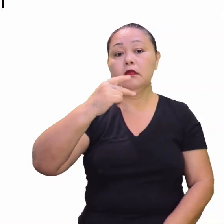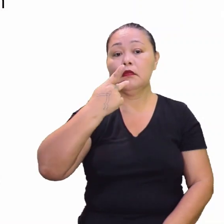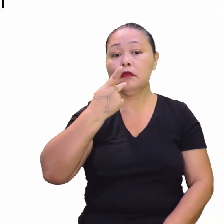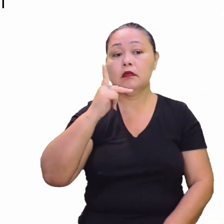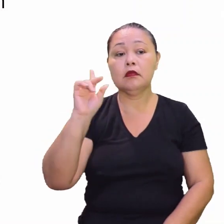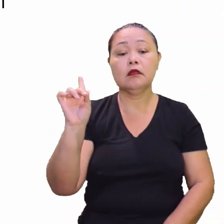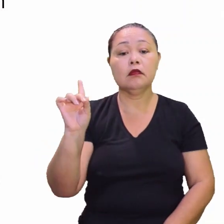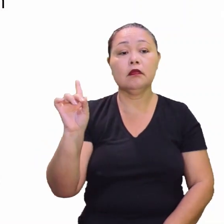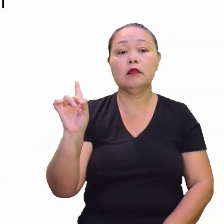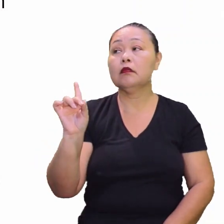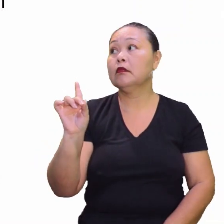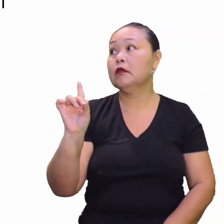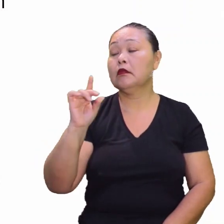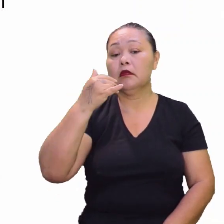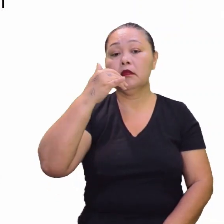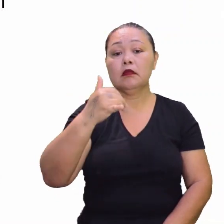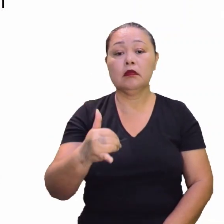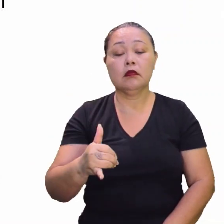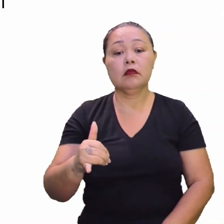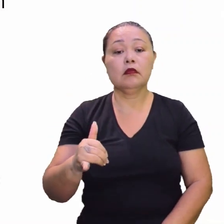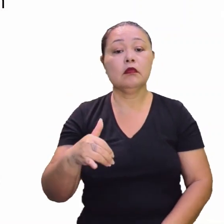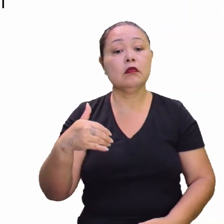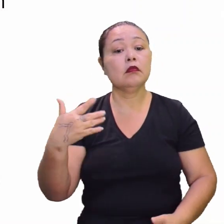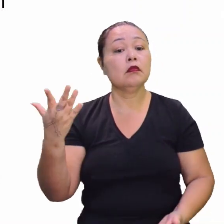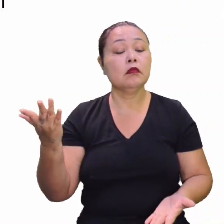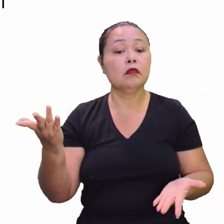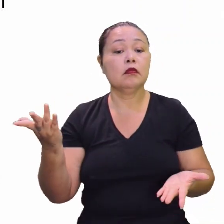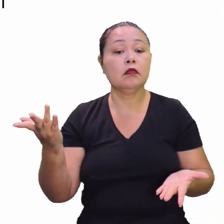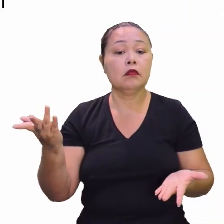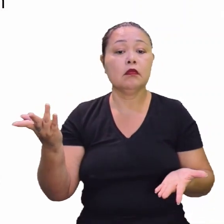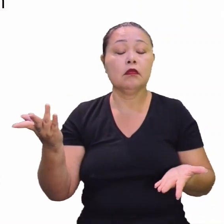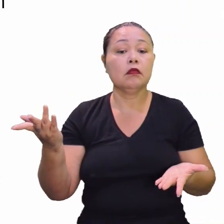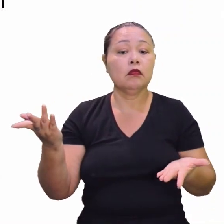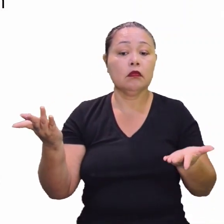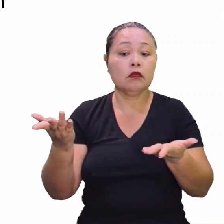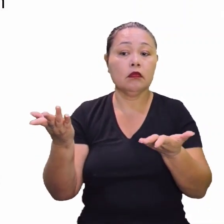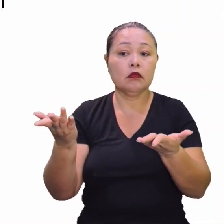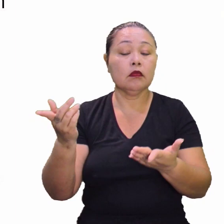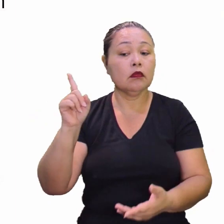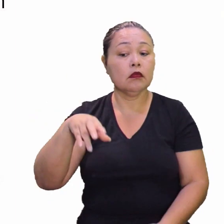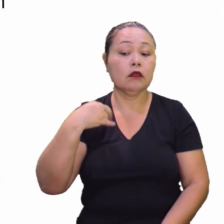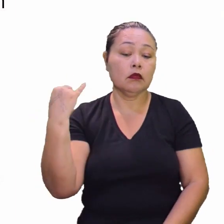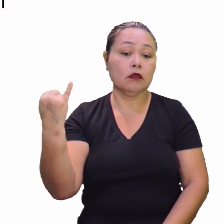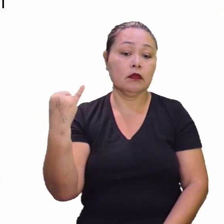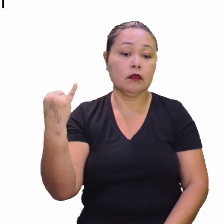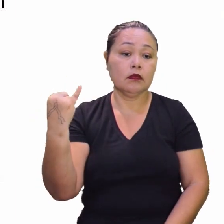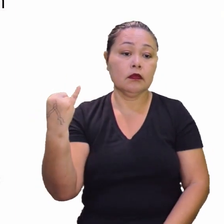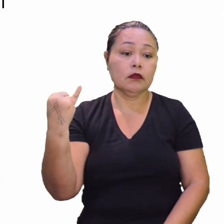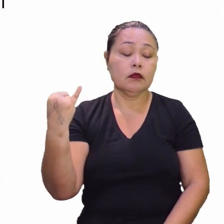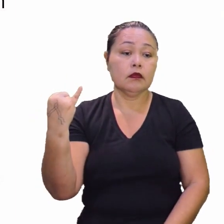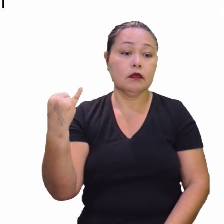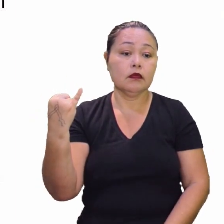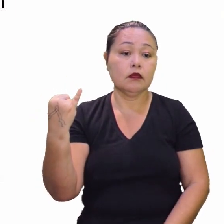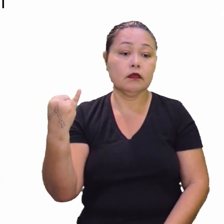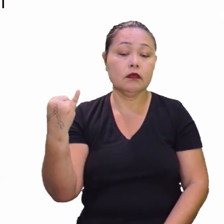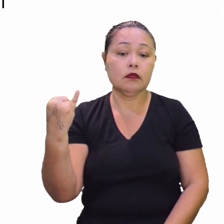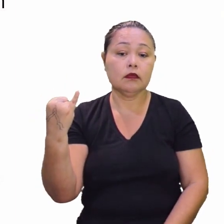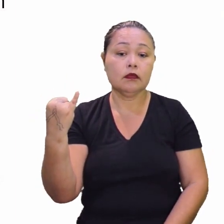Agora a gente vai falar um pouco sobre a geração de energia elétrica. Então, a energia é importante